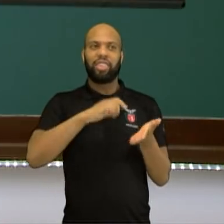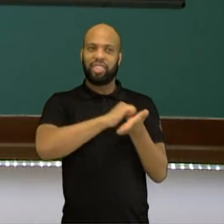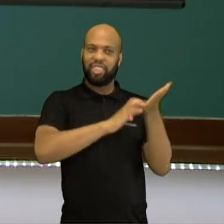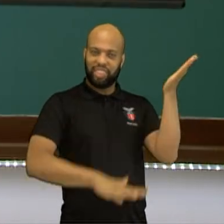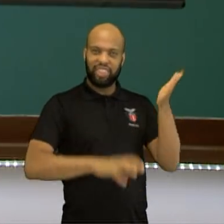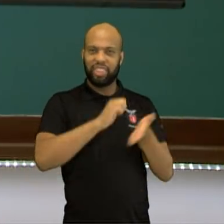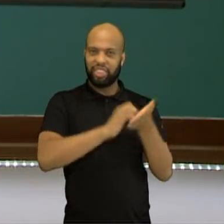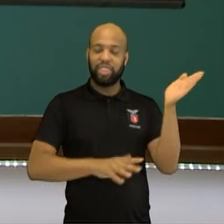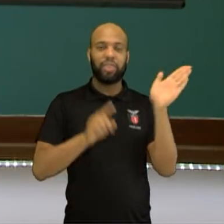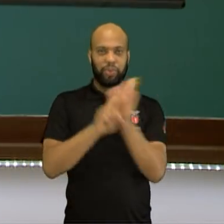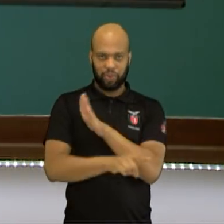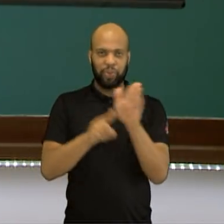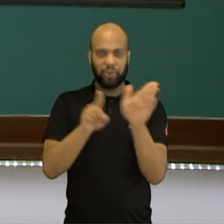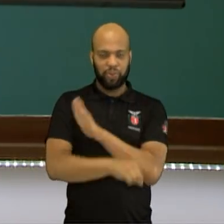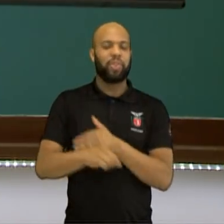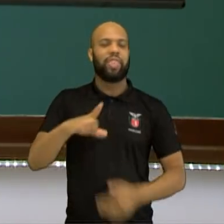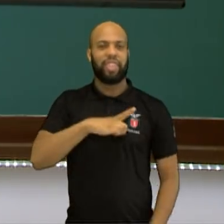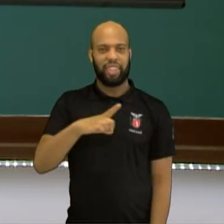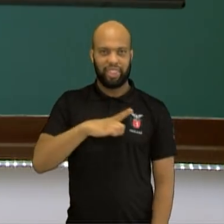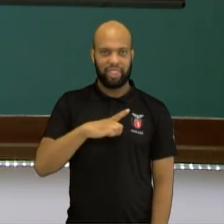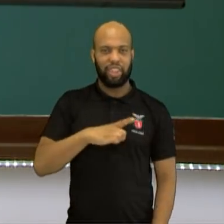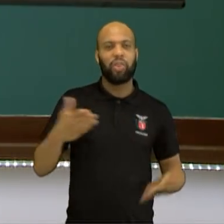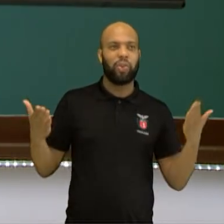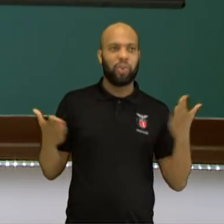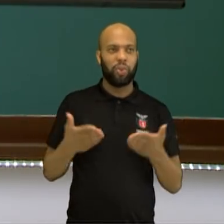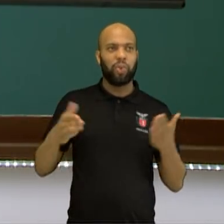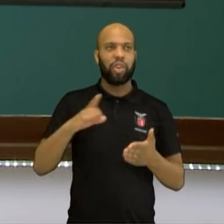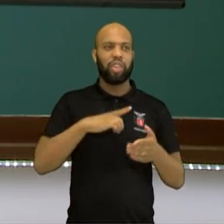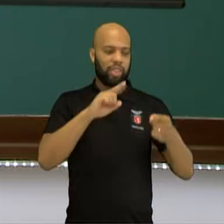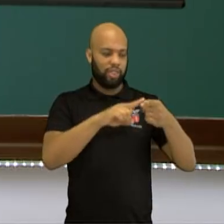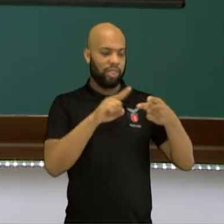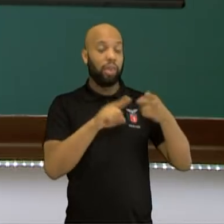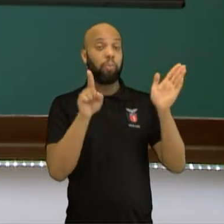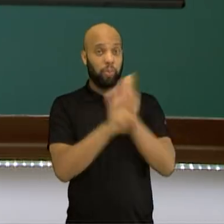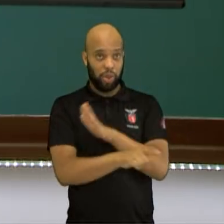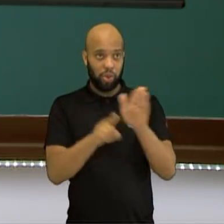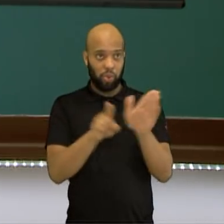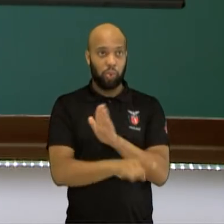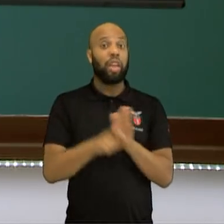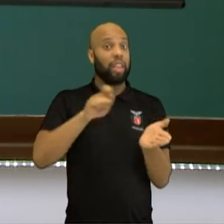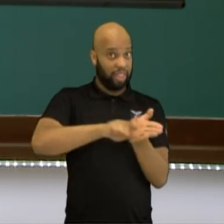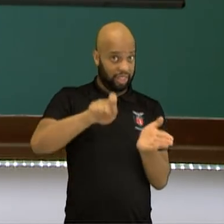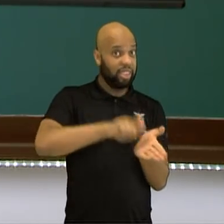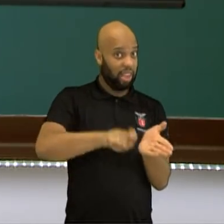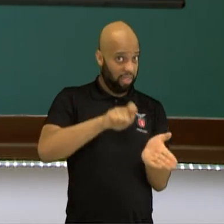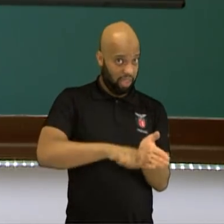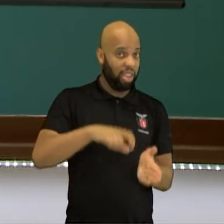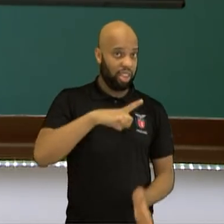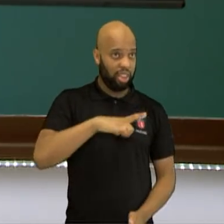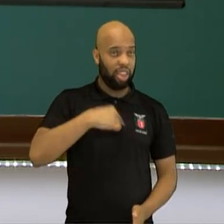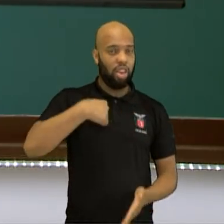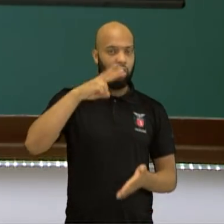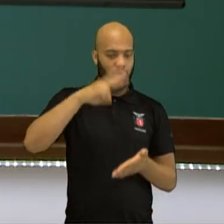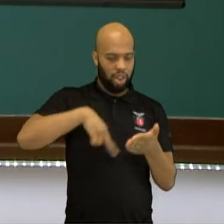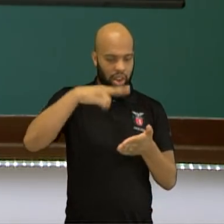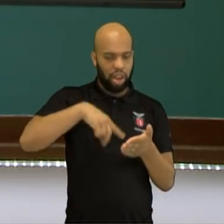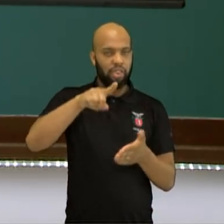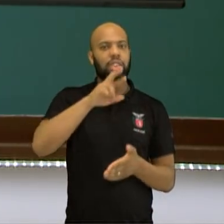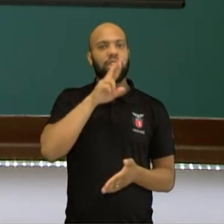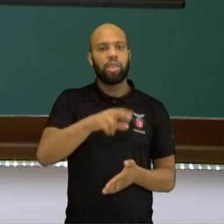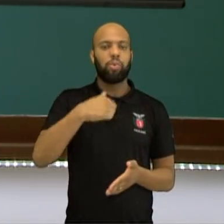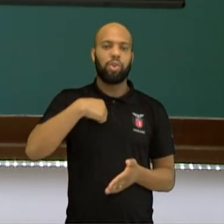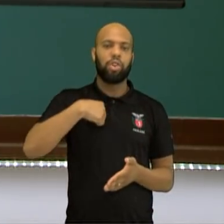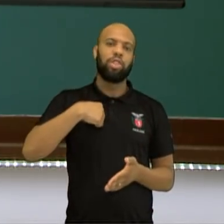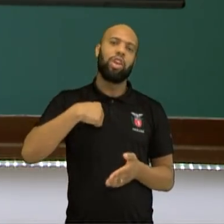então para o nosso primeiro exercício do dia, são duas questõezinhas aí dissertativas. Vou ler para vocês, vocês